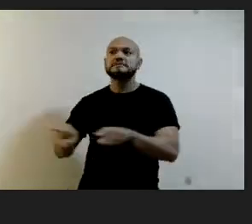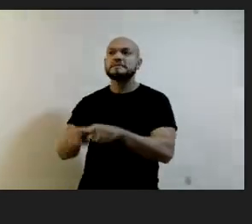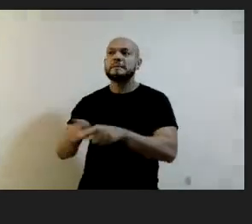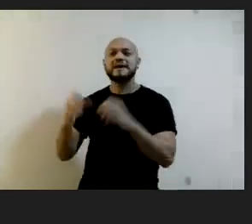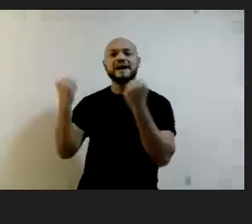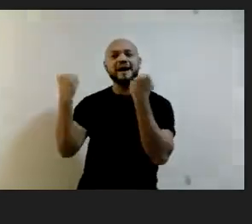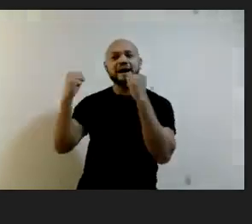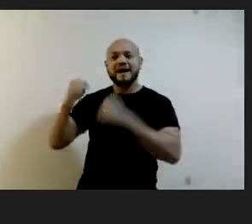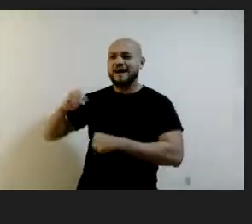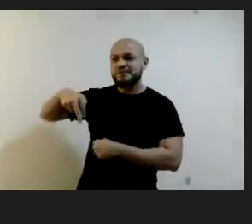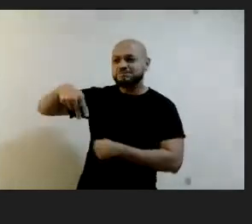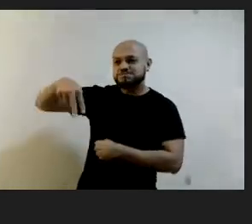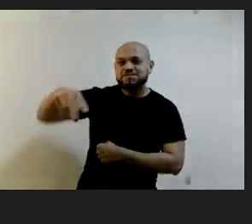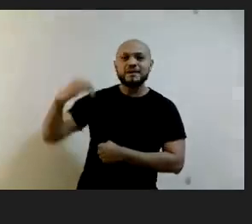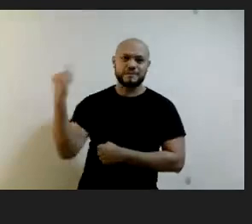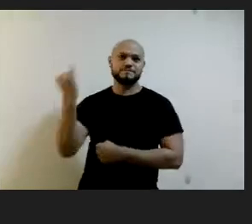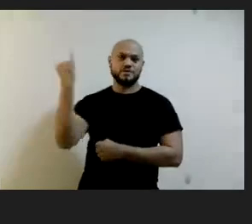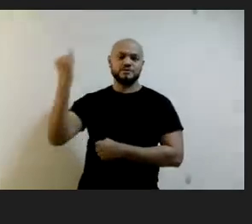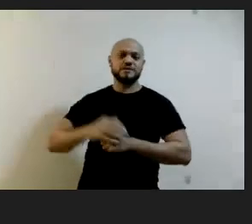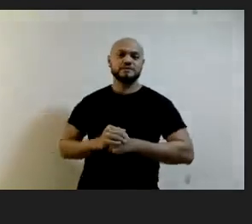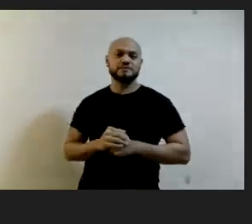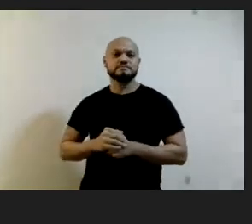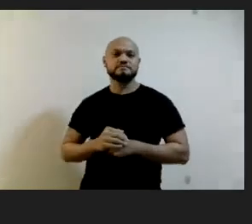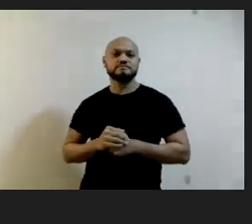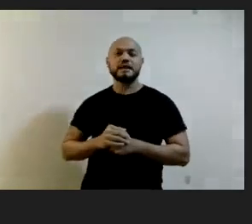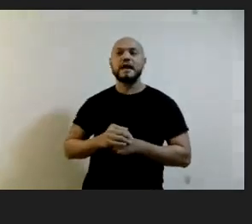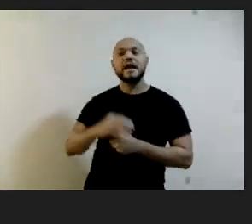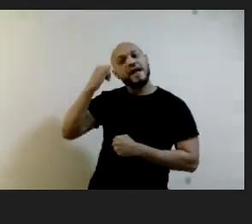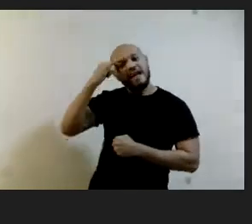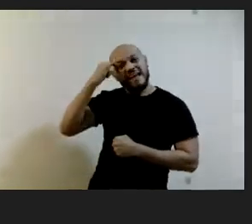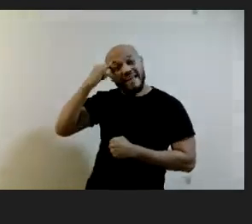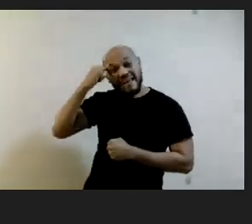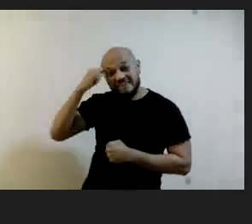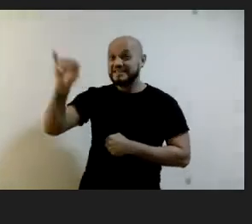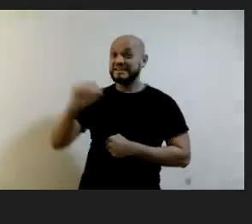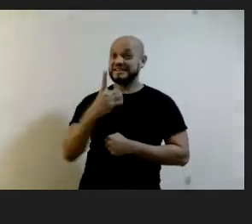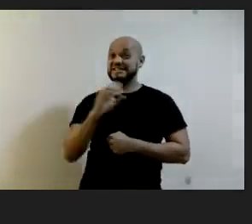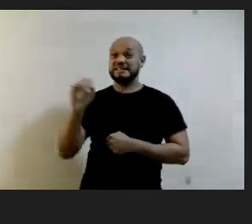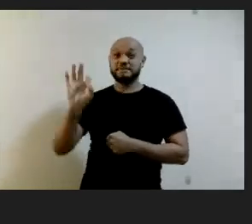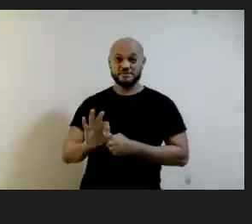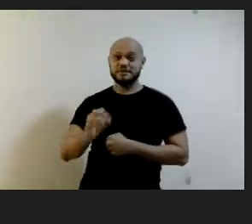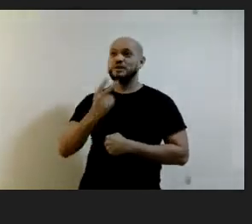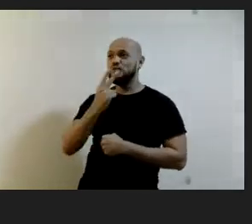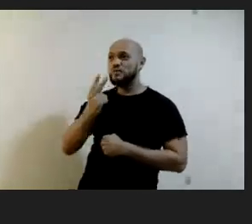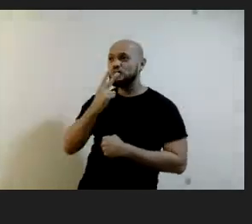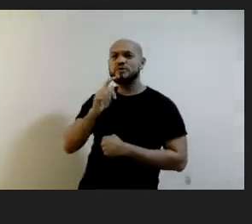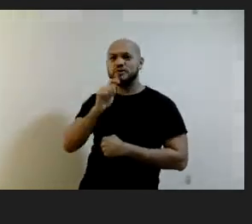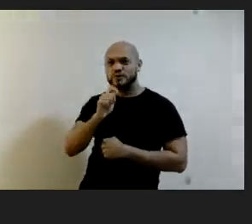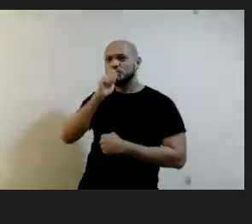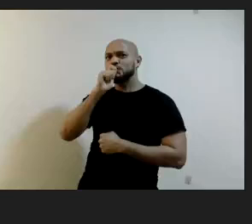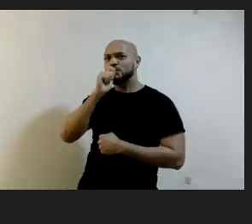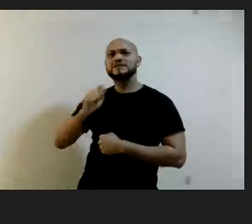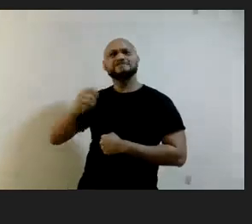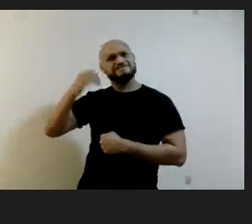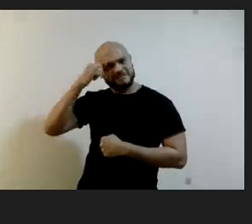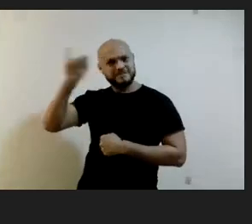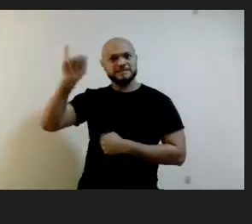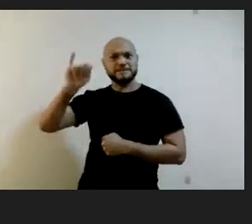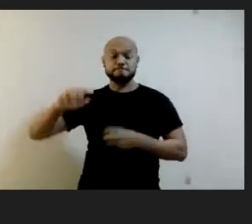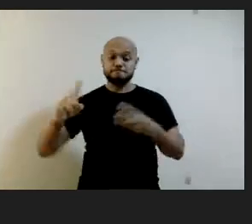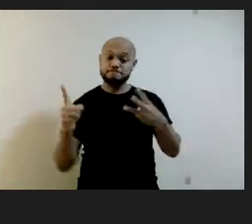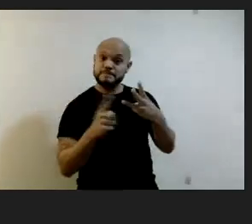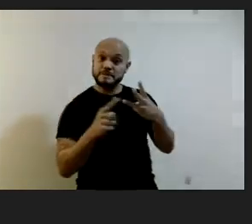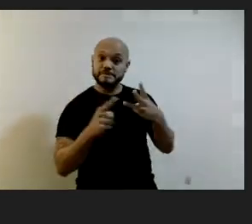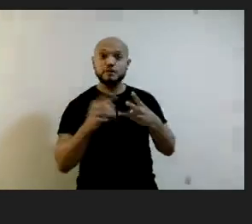física, evitar completamente o tabagismo. 3, descansar